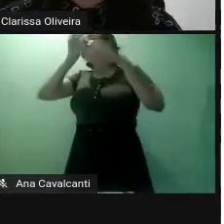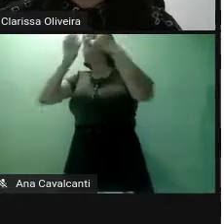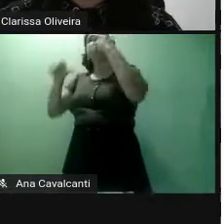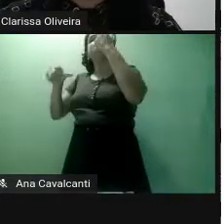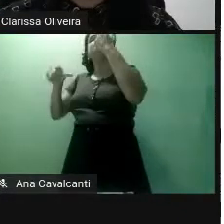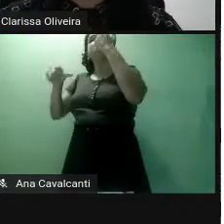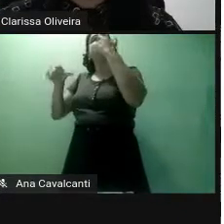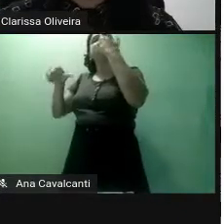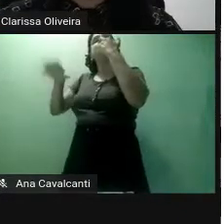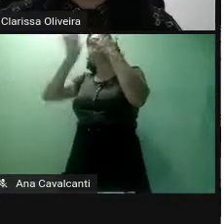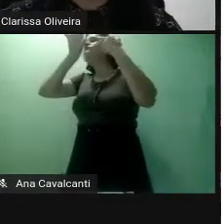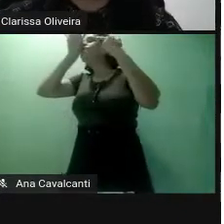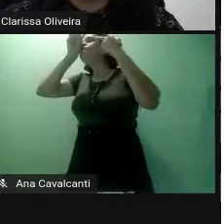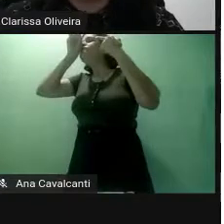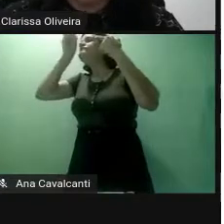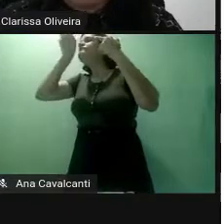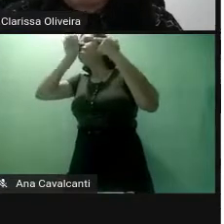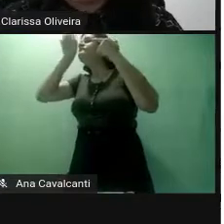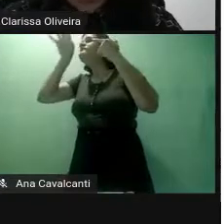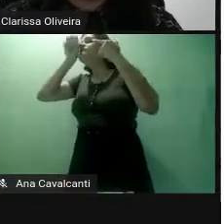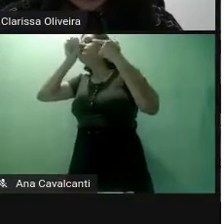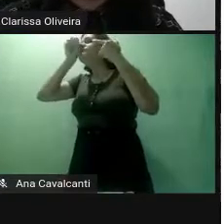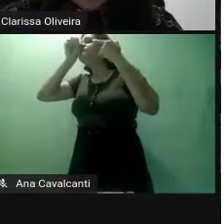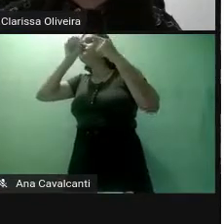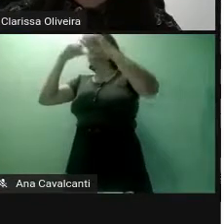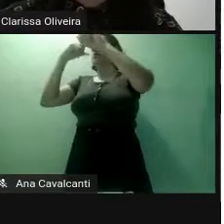essa figura de um nariz com um X no meio.